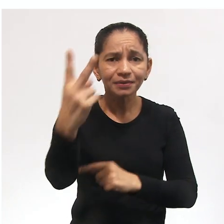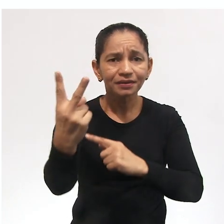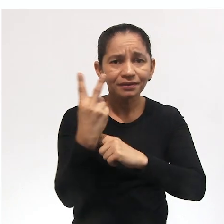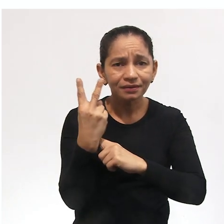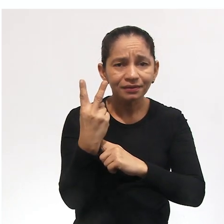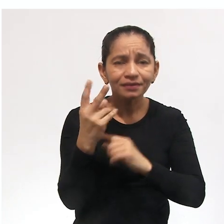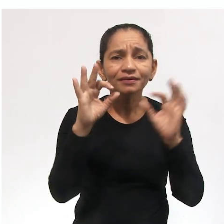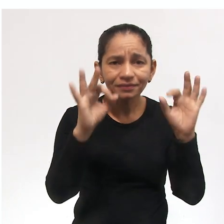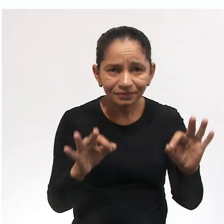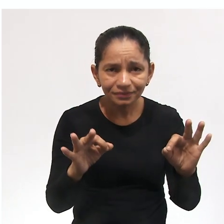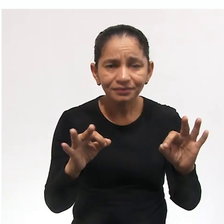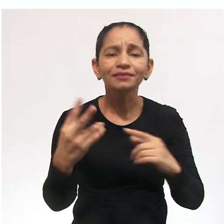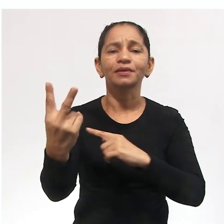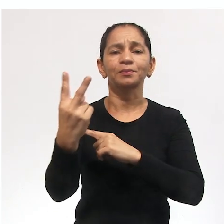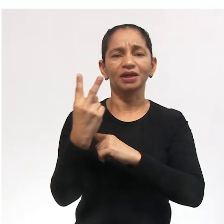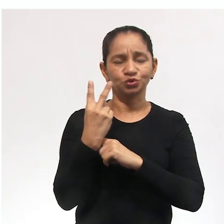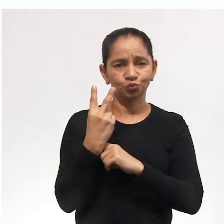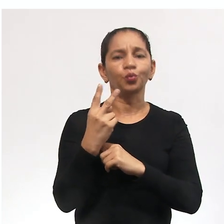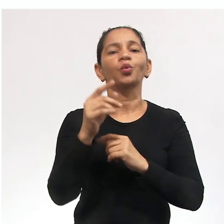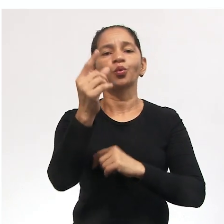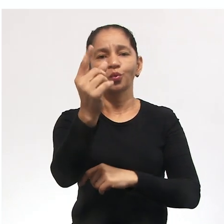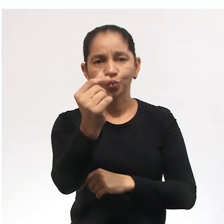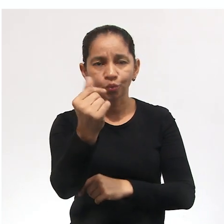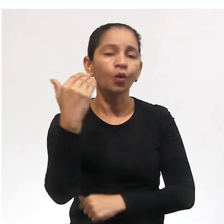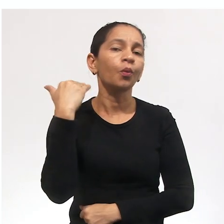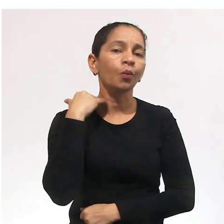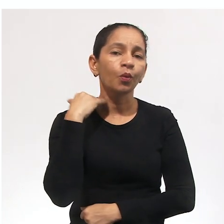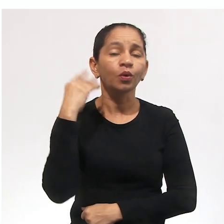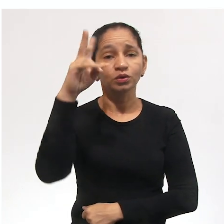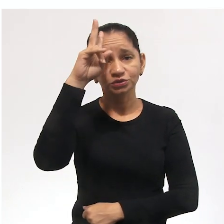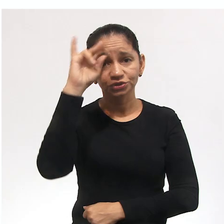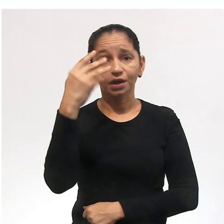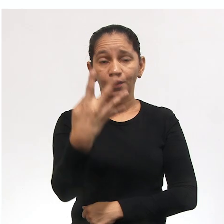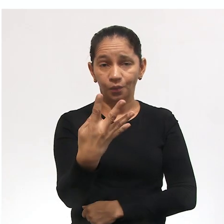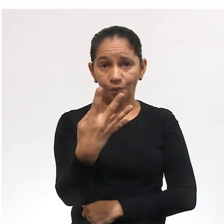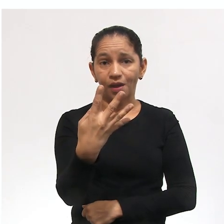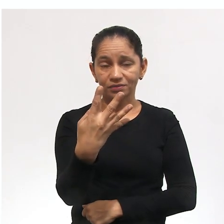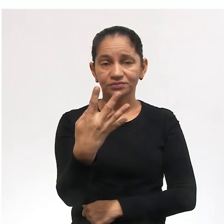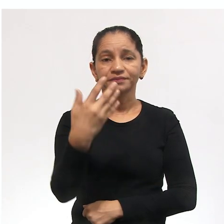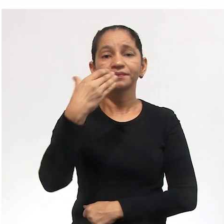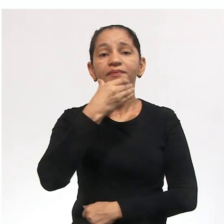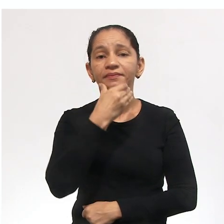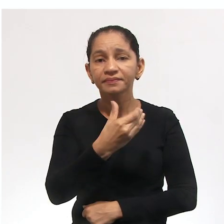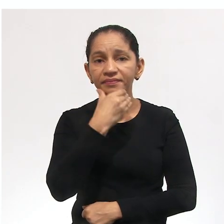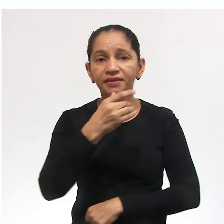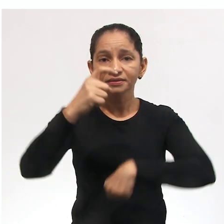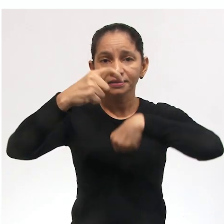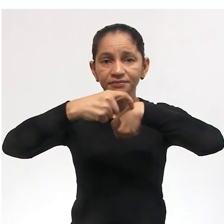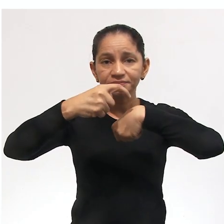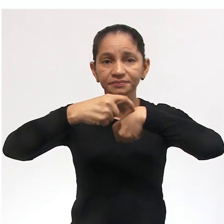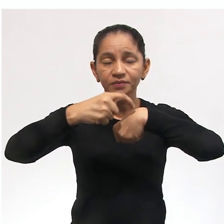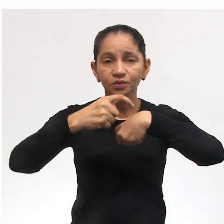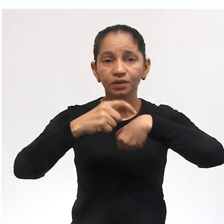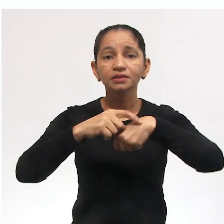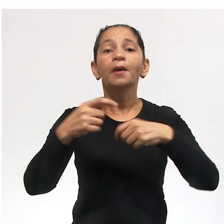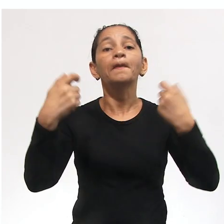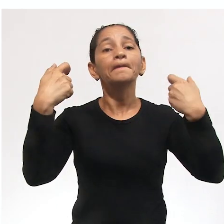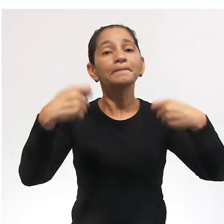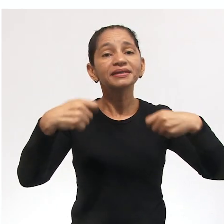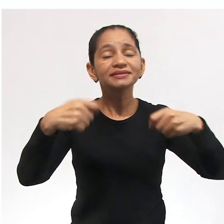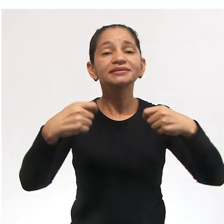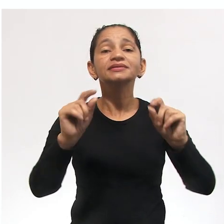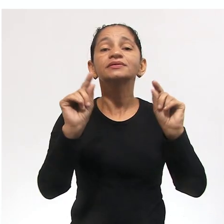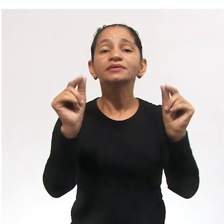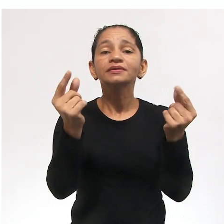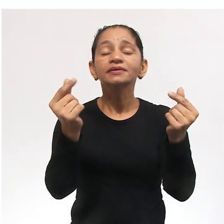enunciados anteriores. Então, considerando que em 4 de dezembro a empresa contraiu um empréstimo, nesse momento deve-se fazer a apropriação, ou seja,